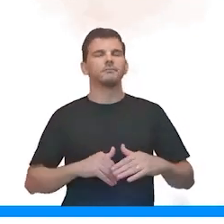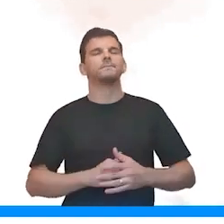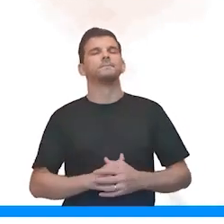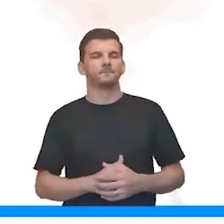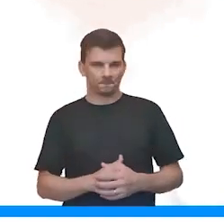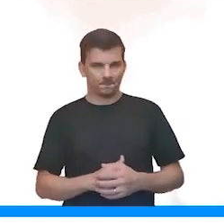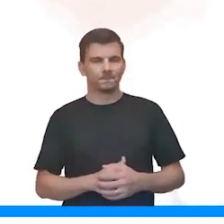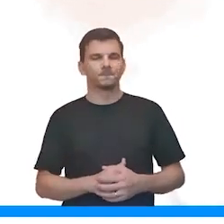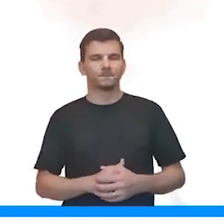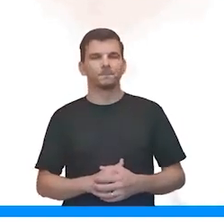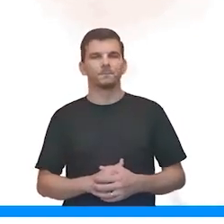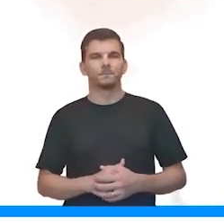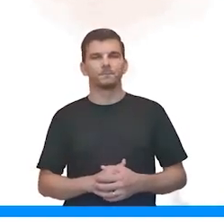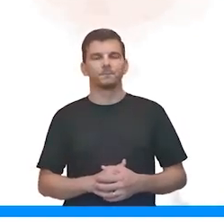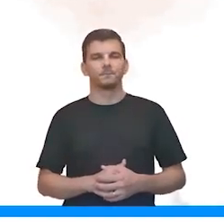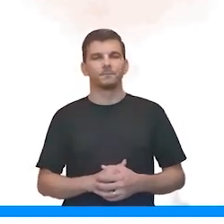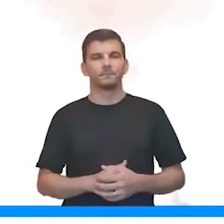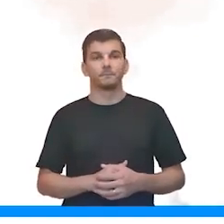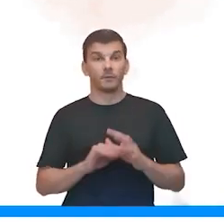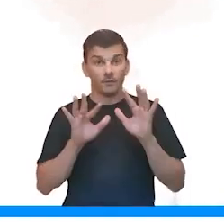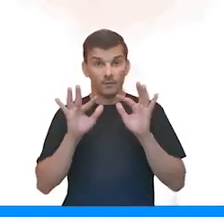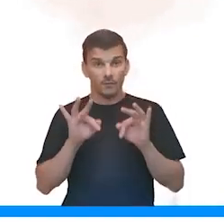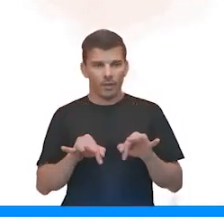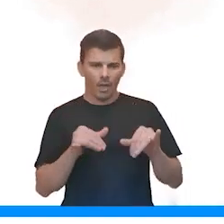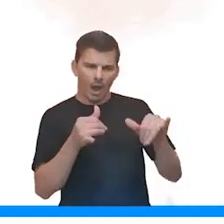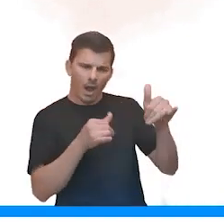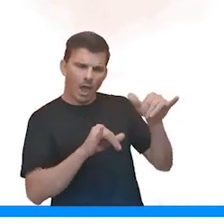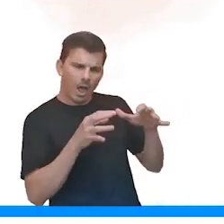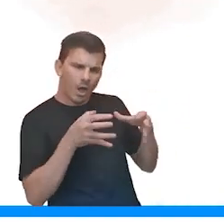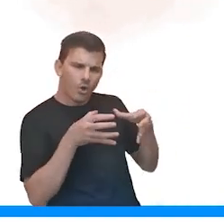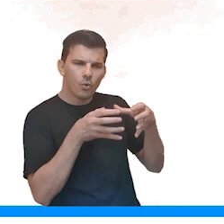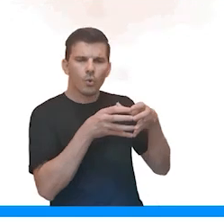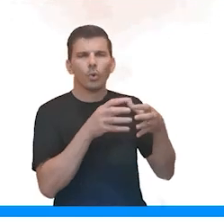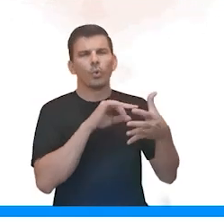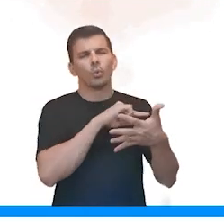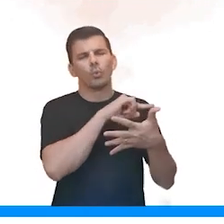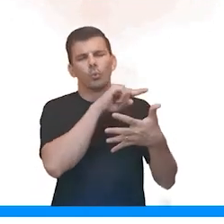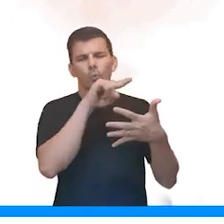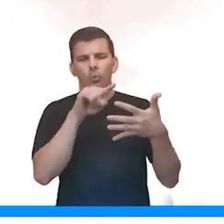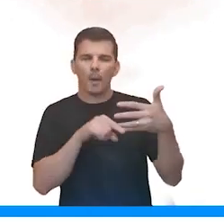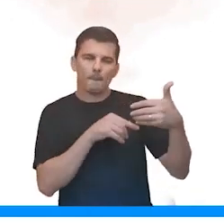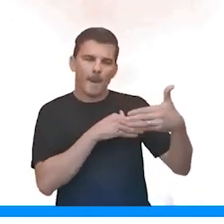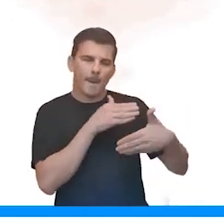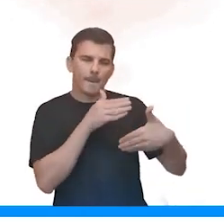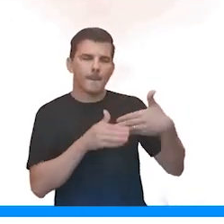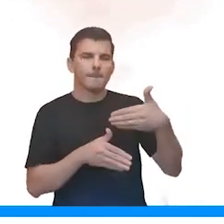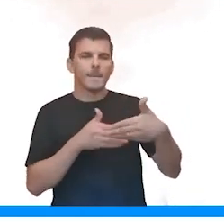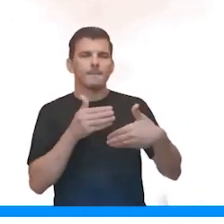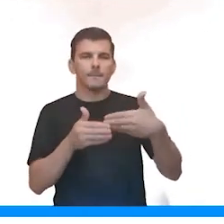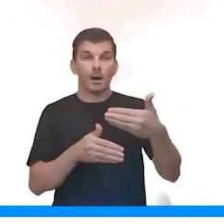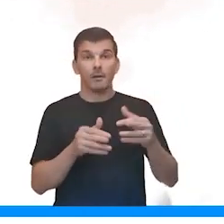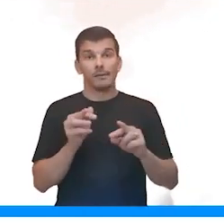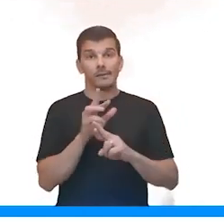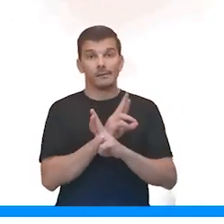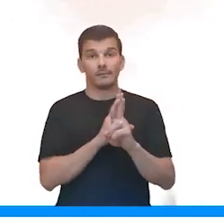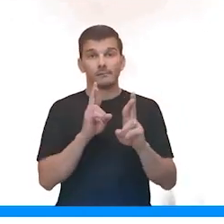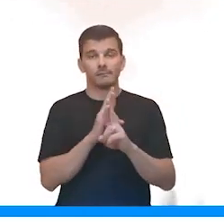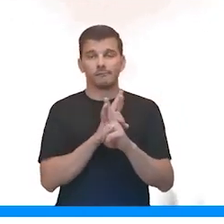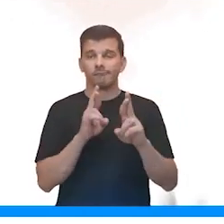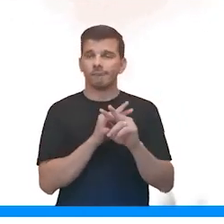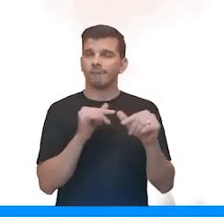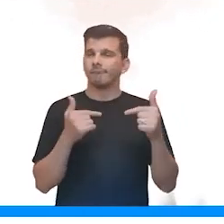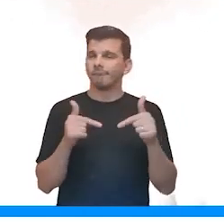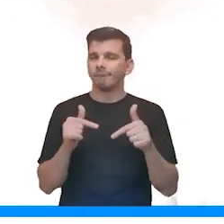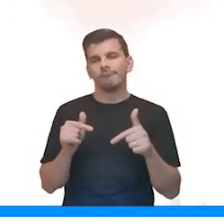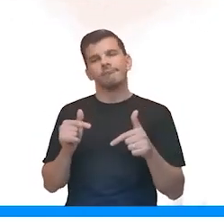de energia para realizar trabalho, tá bom? Show? Fechamos aí uma análise de todo o